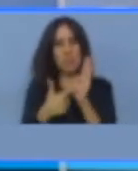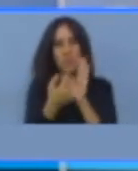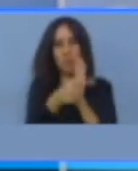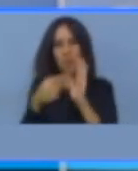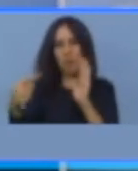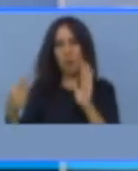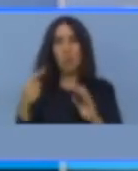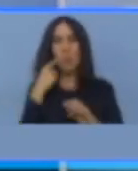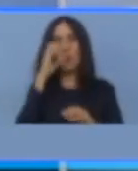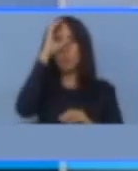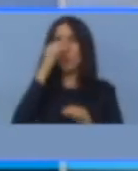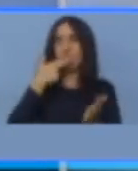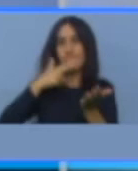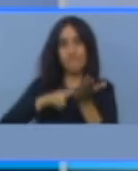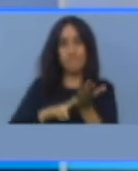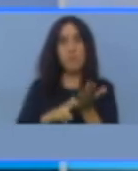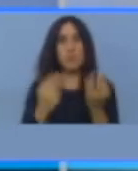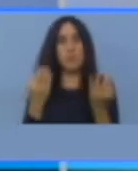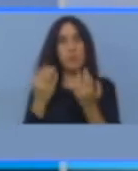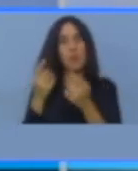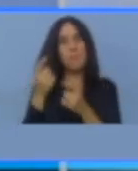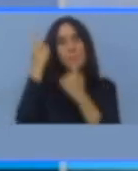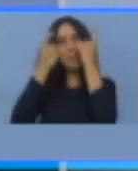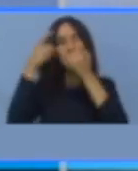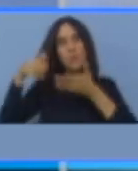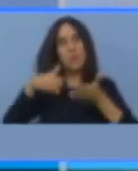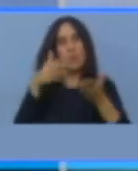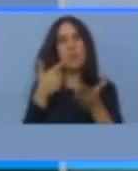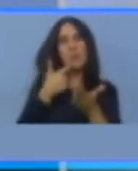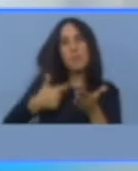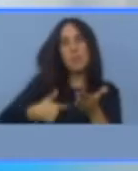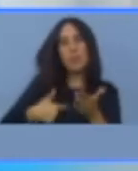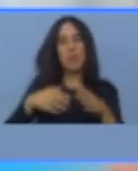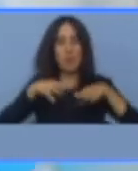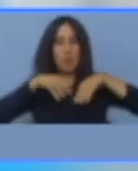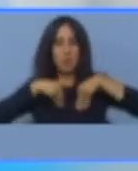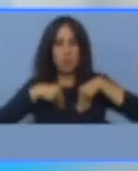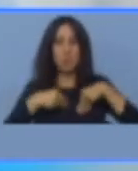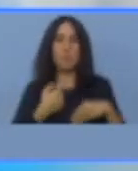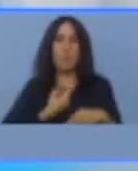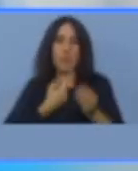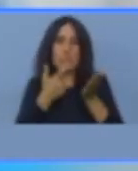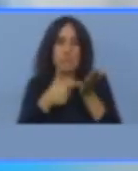e que o Estado verdadeiramente, naquilo que é o seu pensar estratégico, diga e assuma que temos